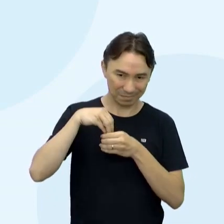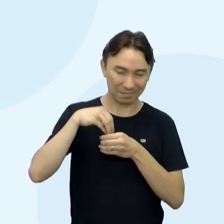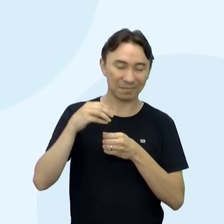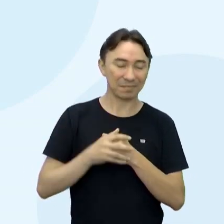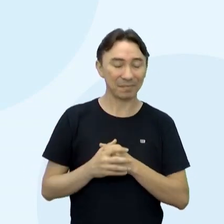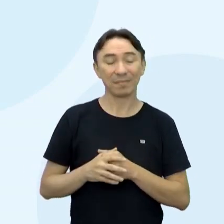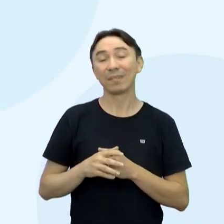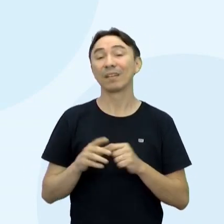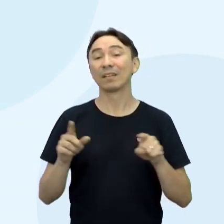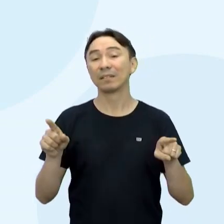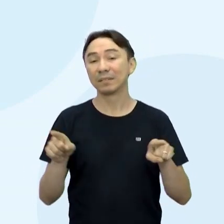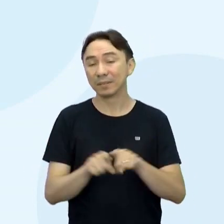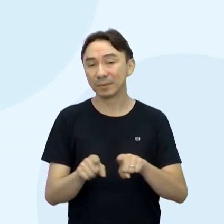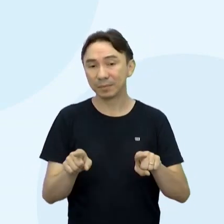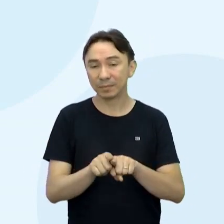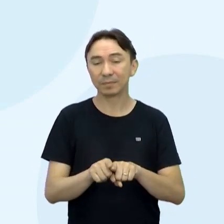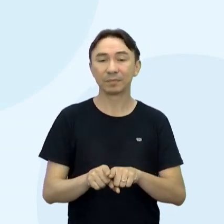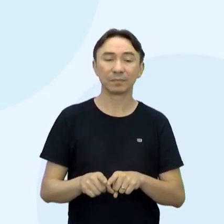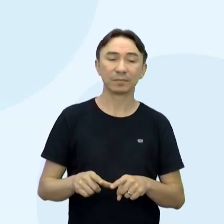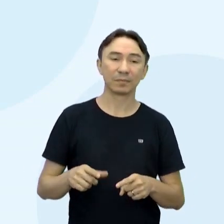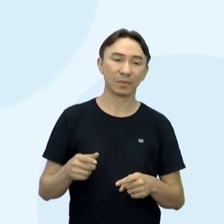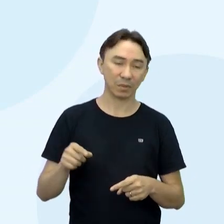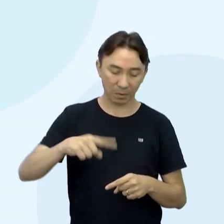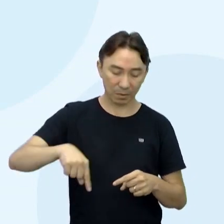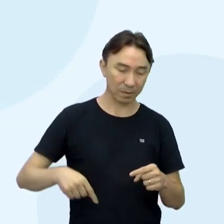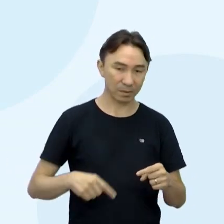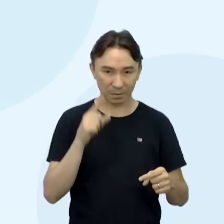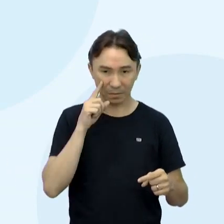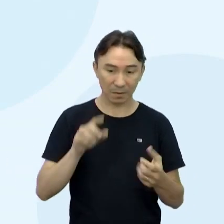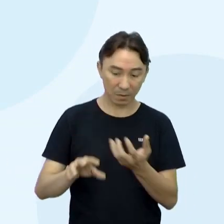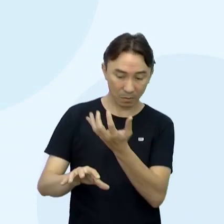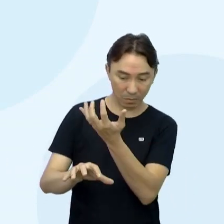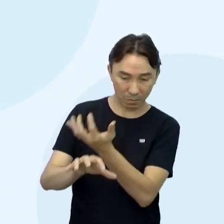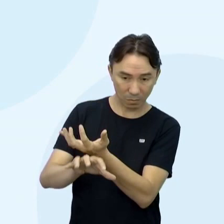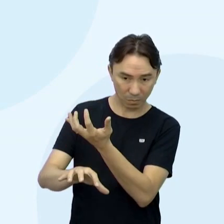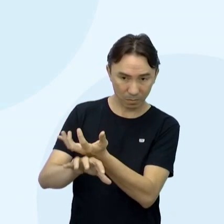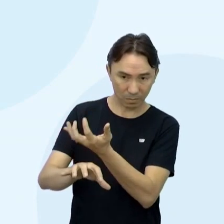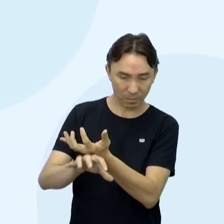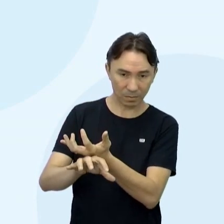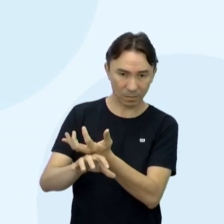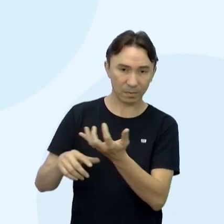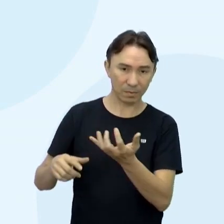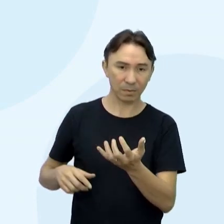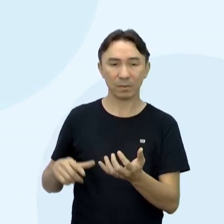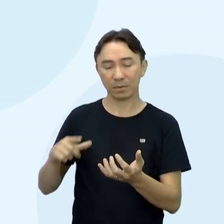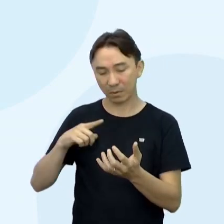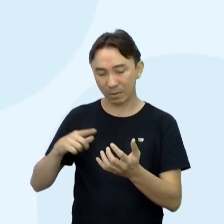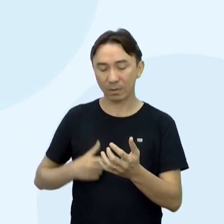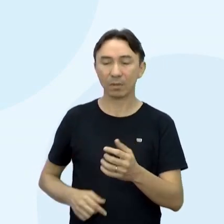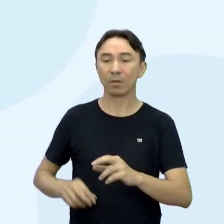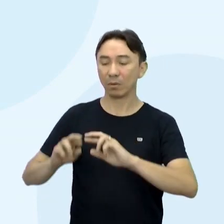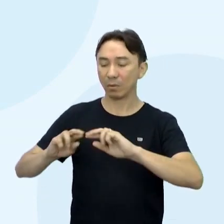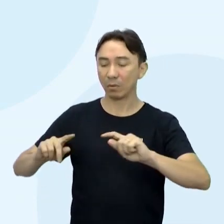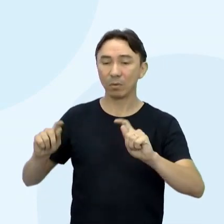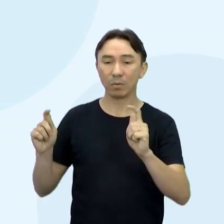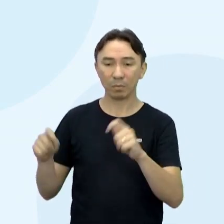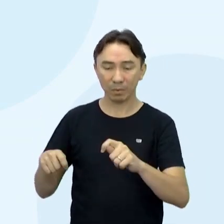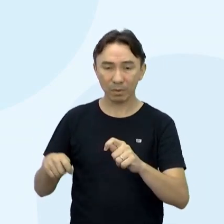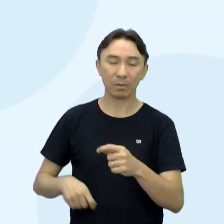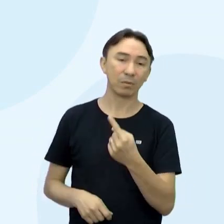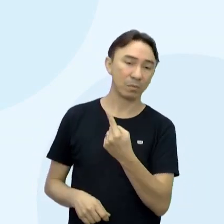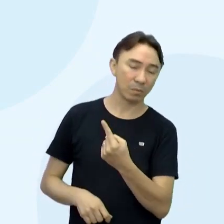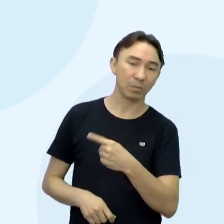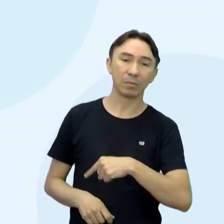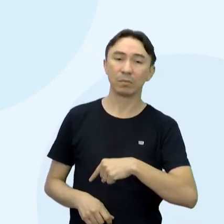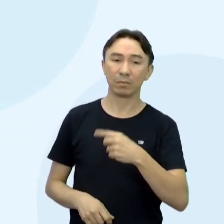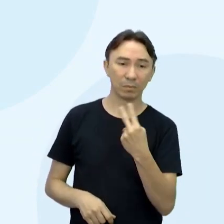analisar aí o componente, né, das competências 1 e 2, né? Analisar e representar com ou sem